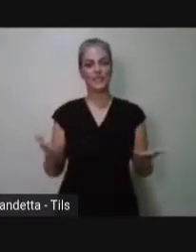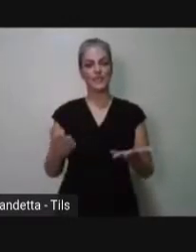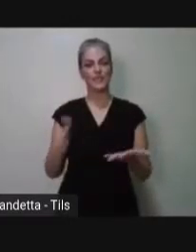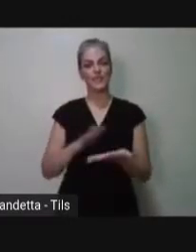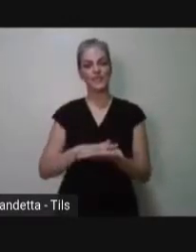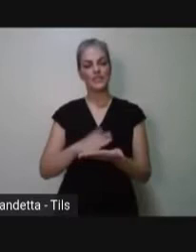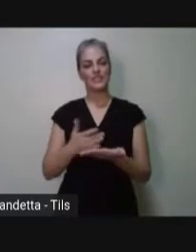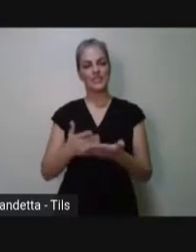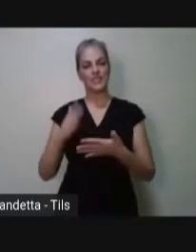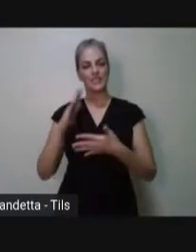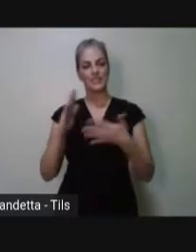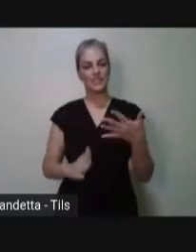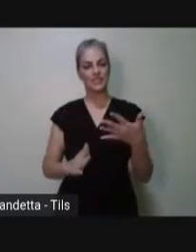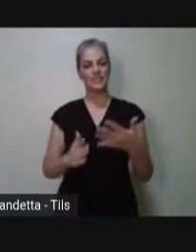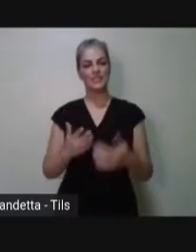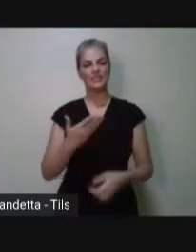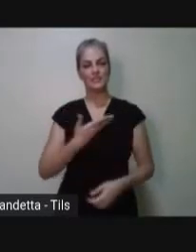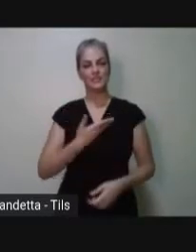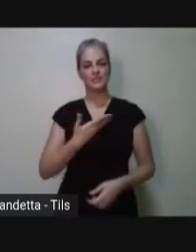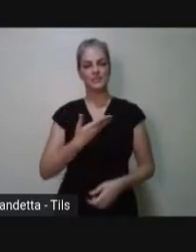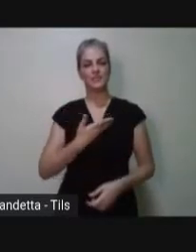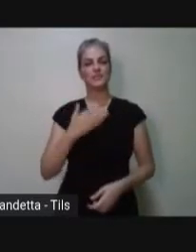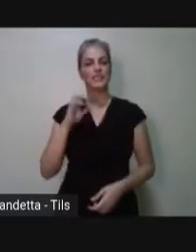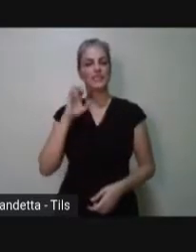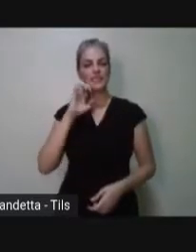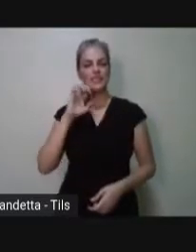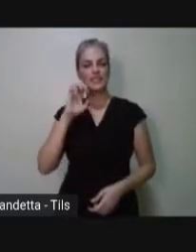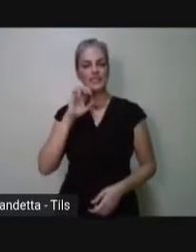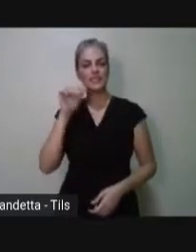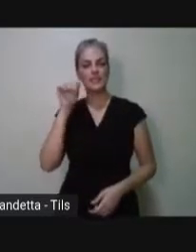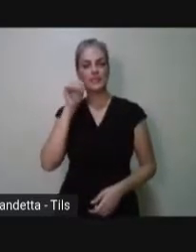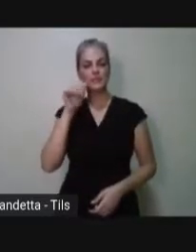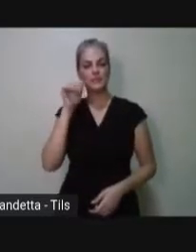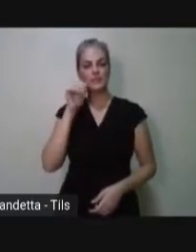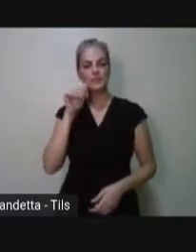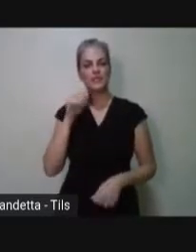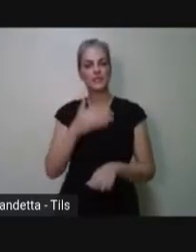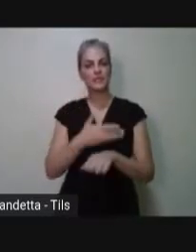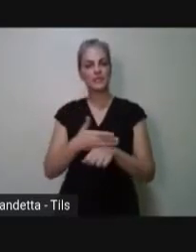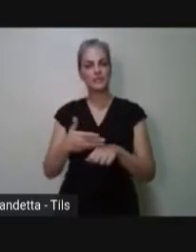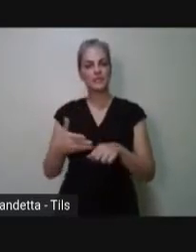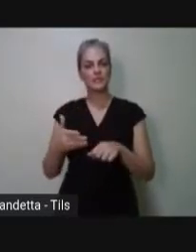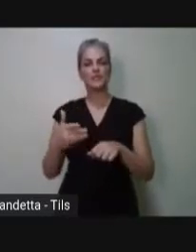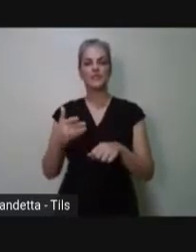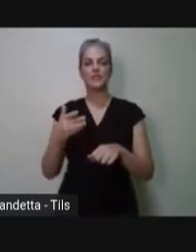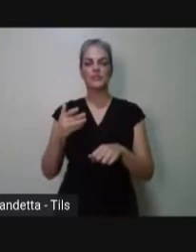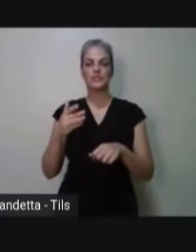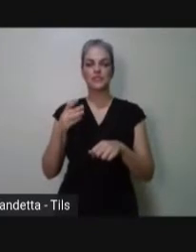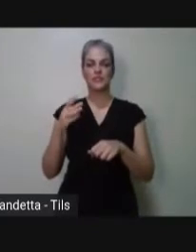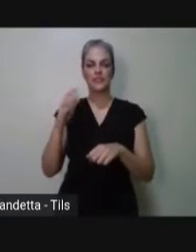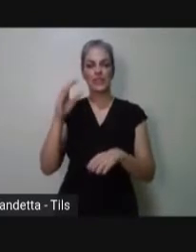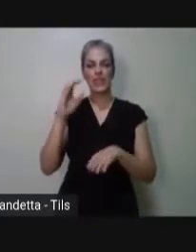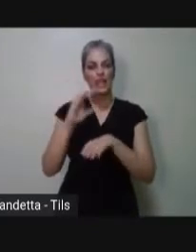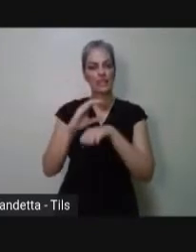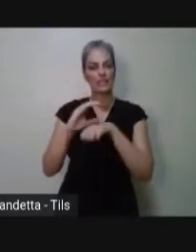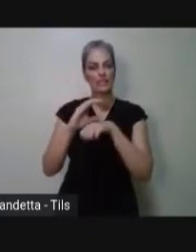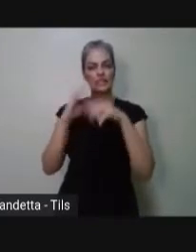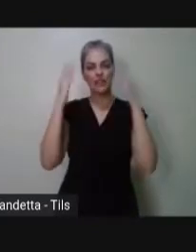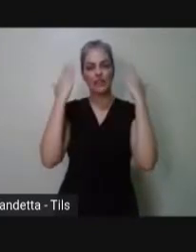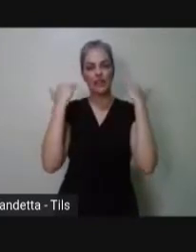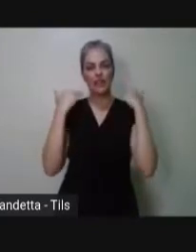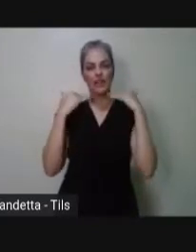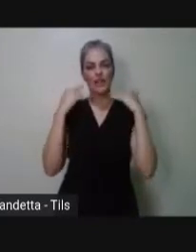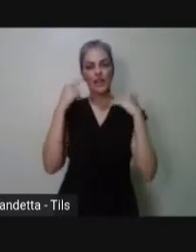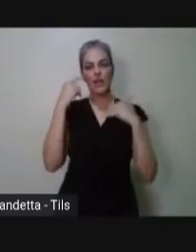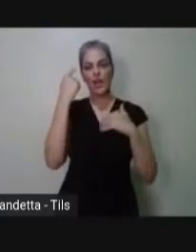Libras da nossa colega Ellen, que é mulher branca de cabelos castanhos claros, olhos castanhos, e estará